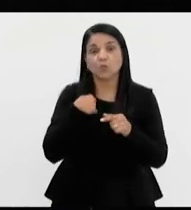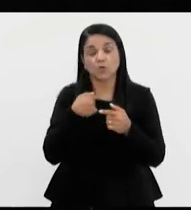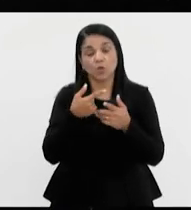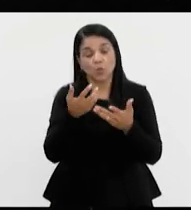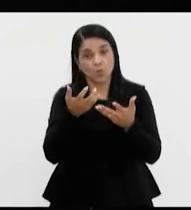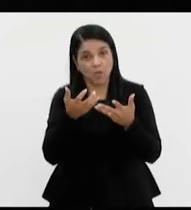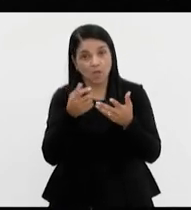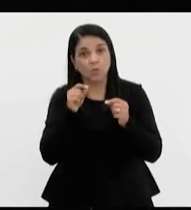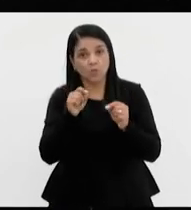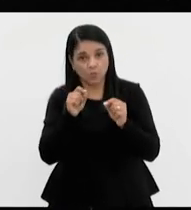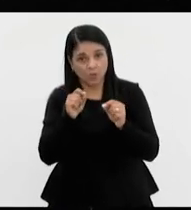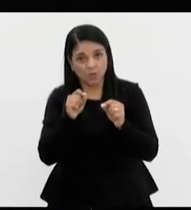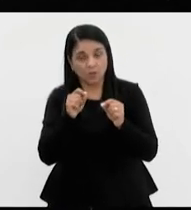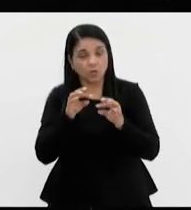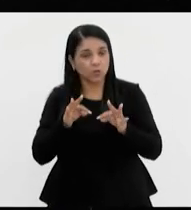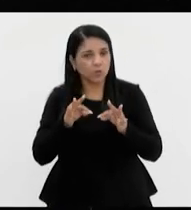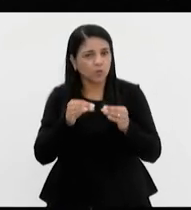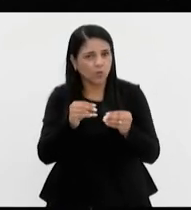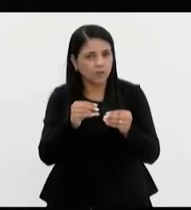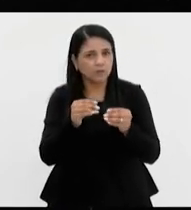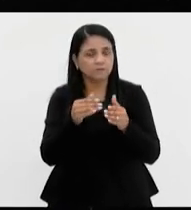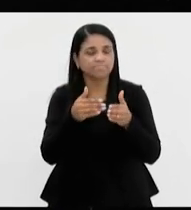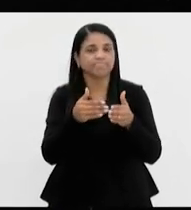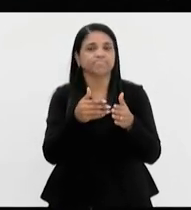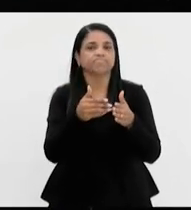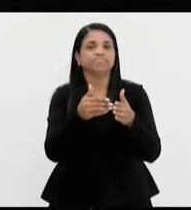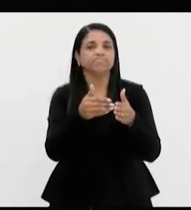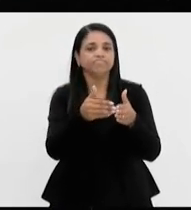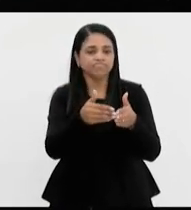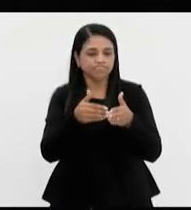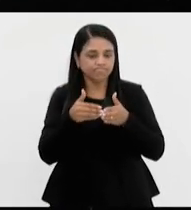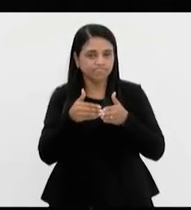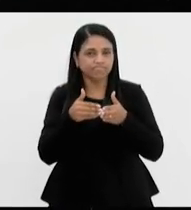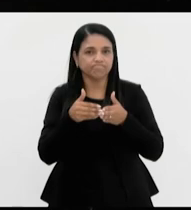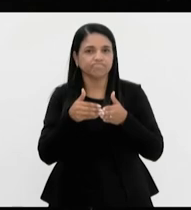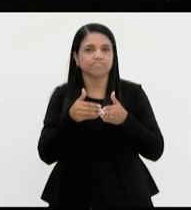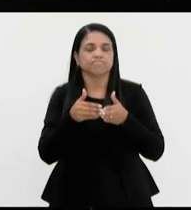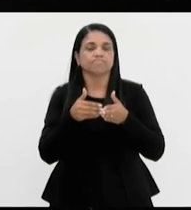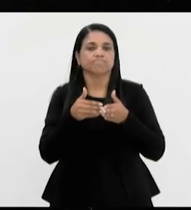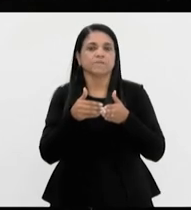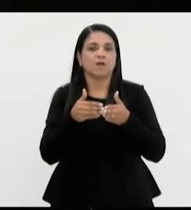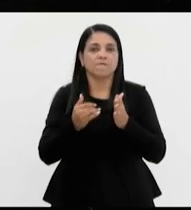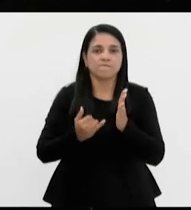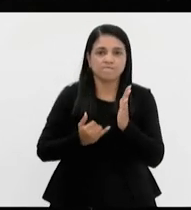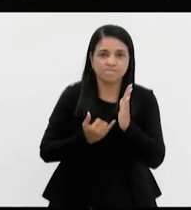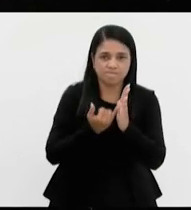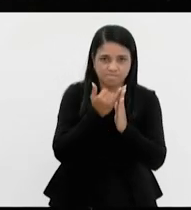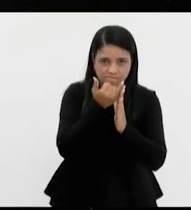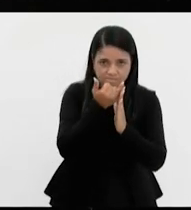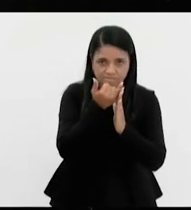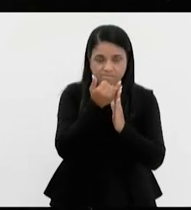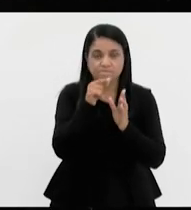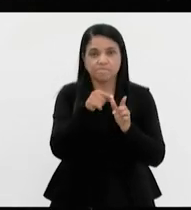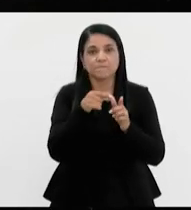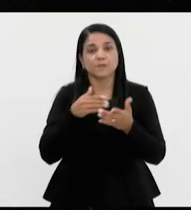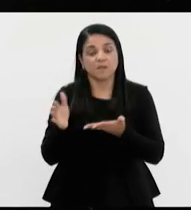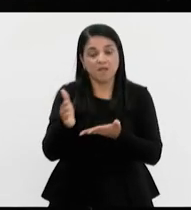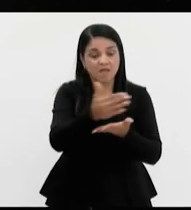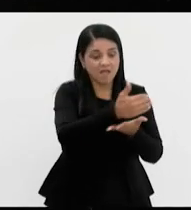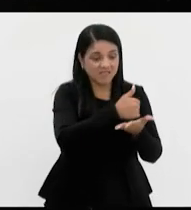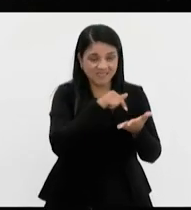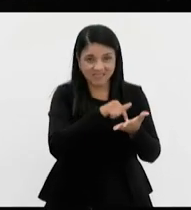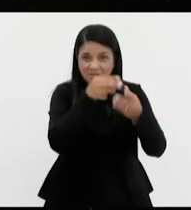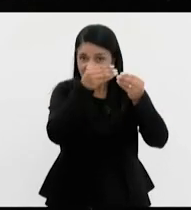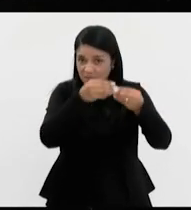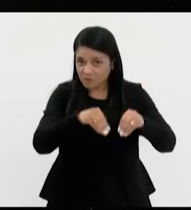toda renúncia fiscal que vai impactar diretamente na arrecadação, por via de regra, na receita tão